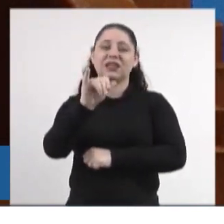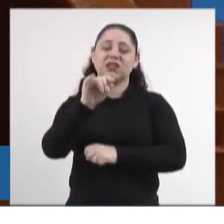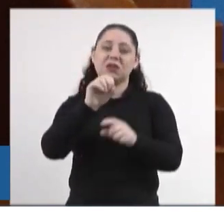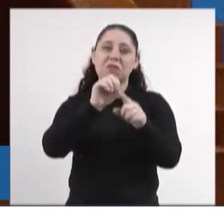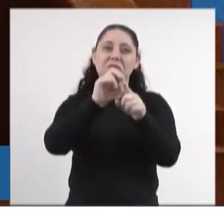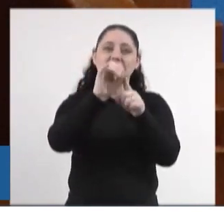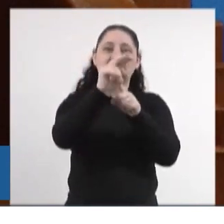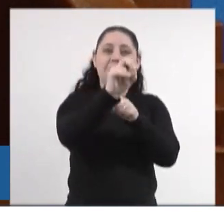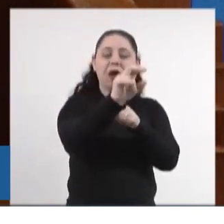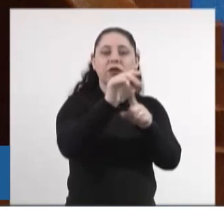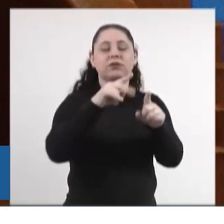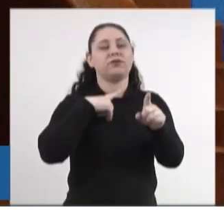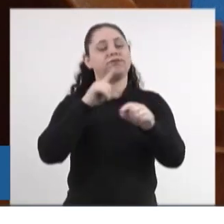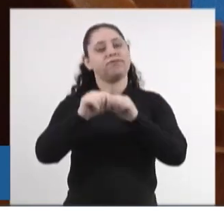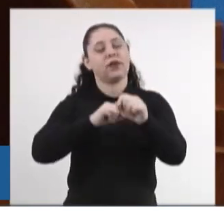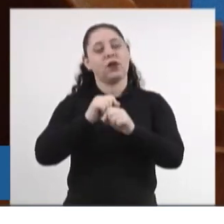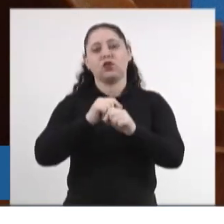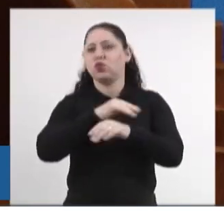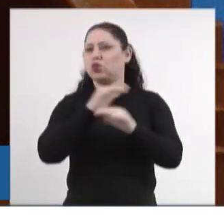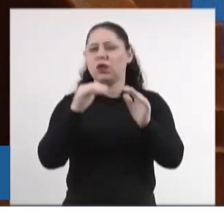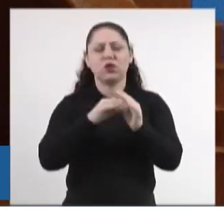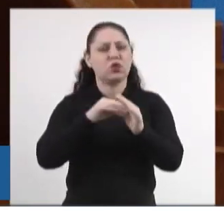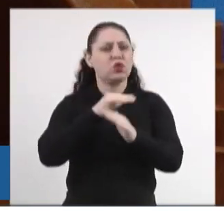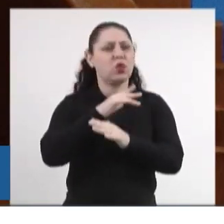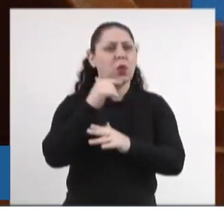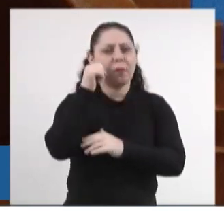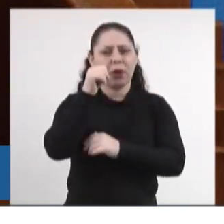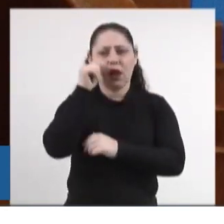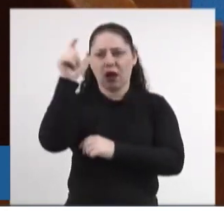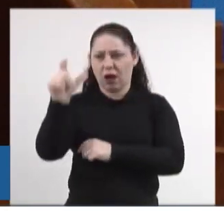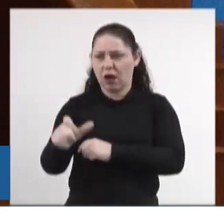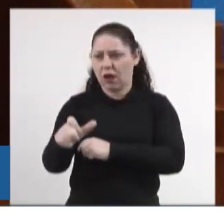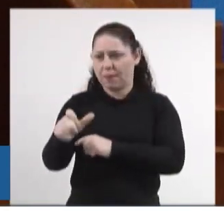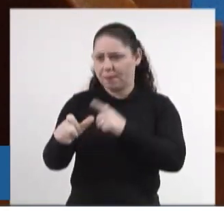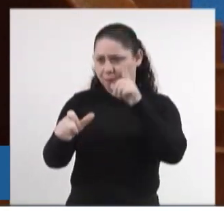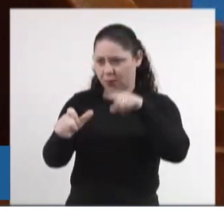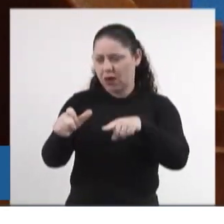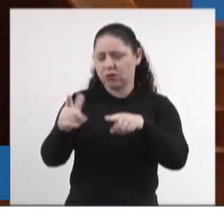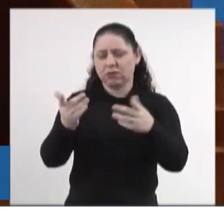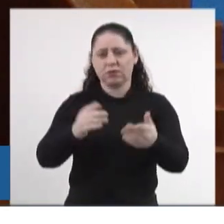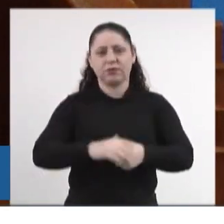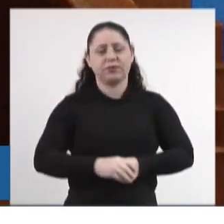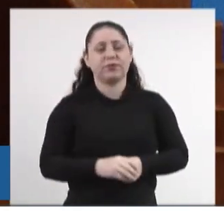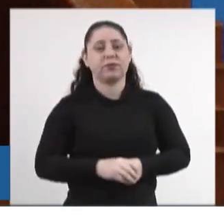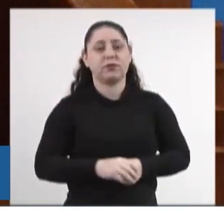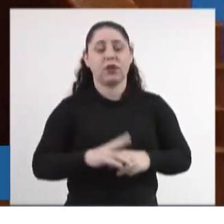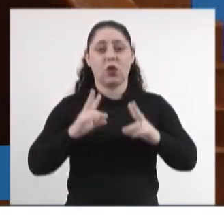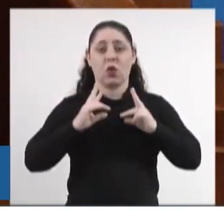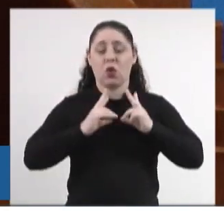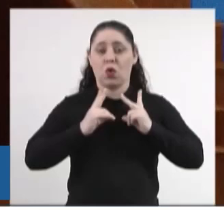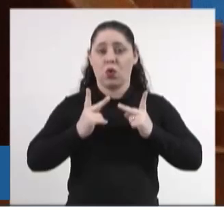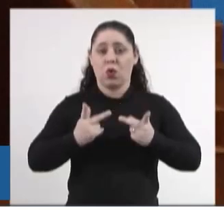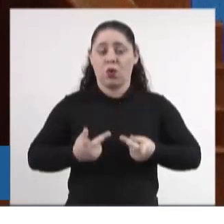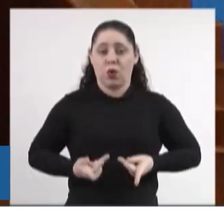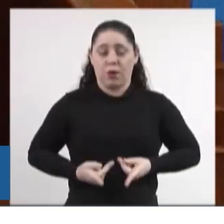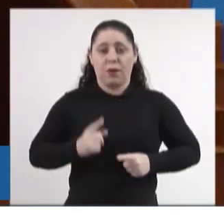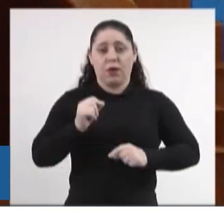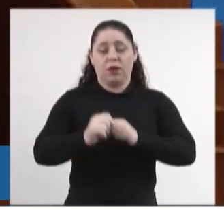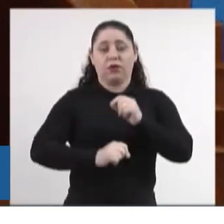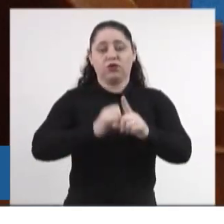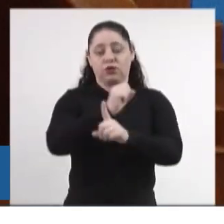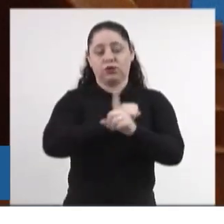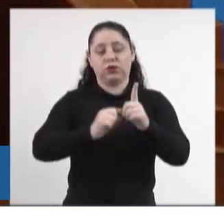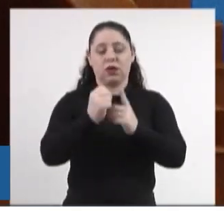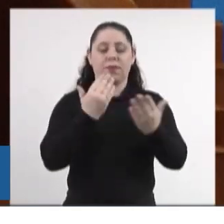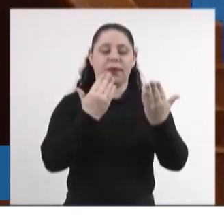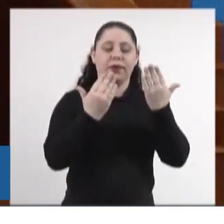não comportam toda a dimensão do ser mulher que essas mulheres são. Né? O ser humano é biopsicossocial.